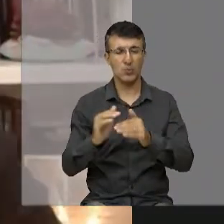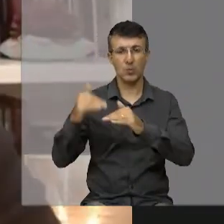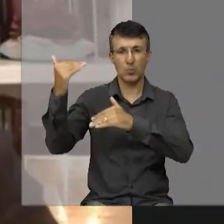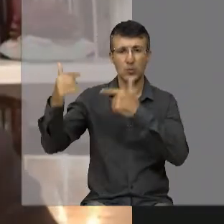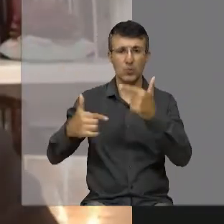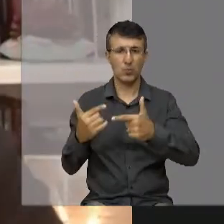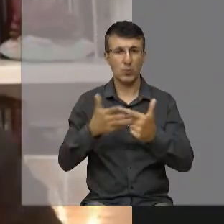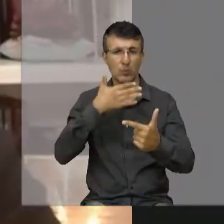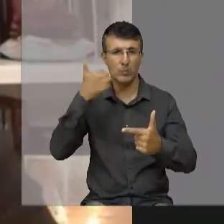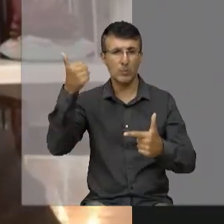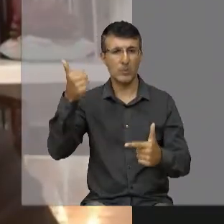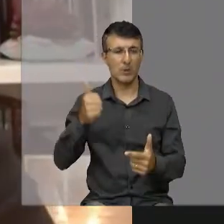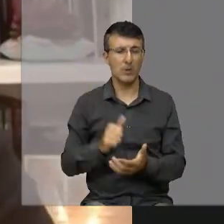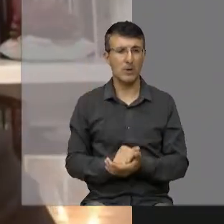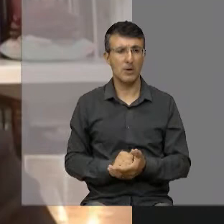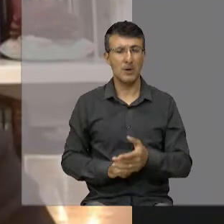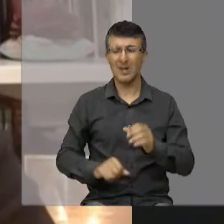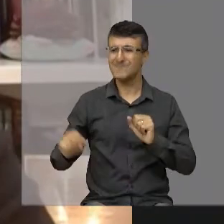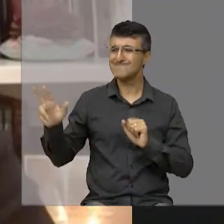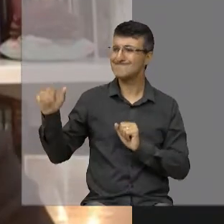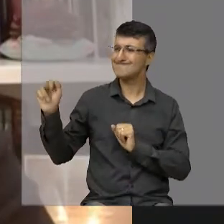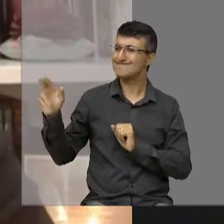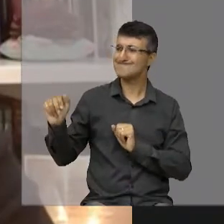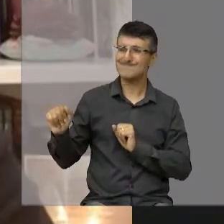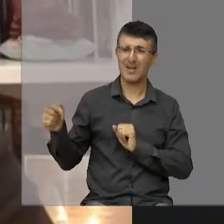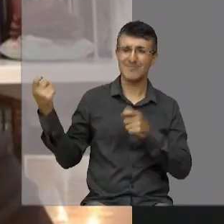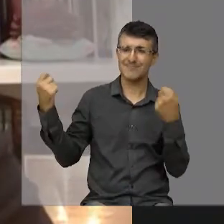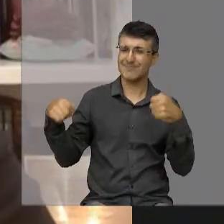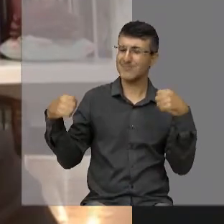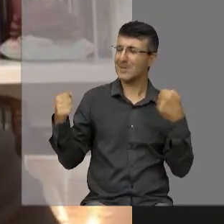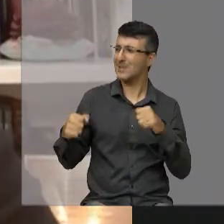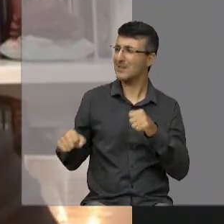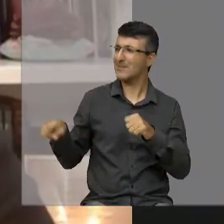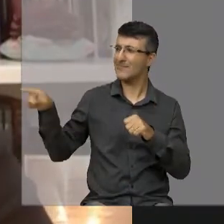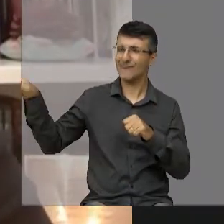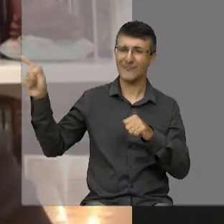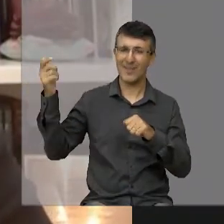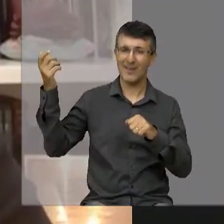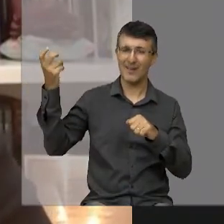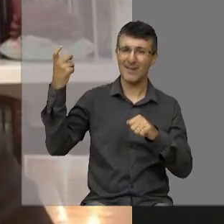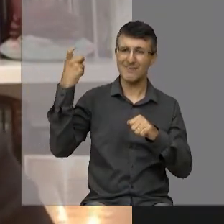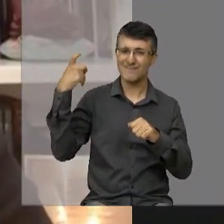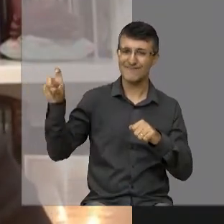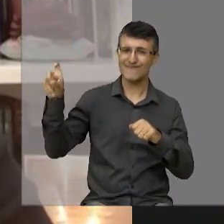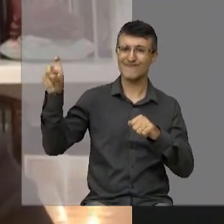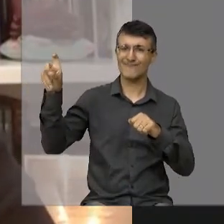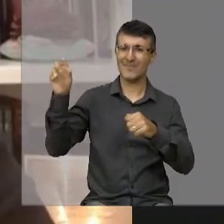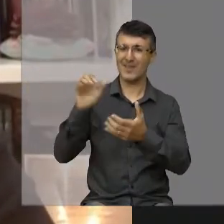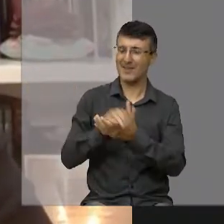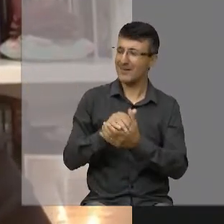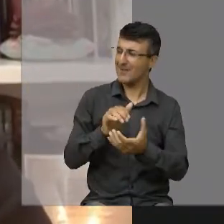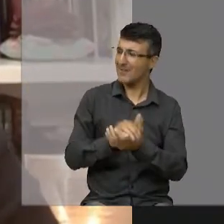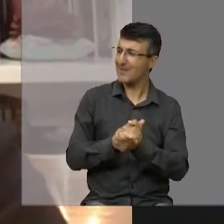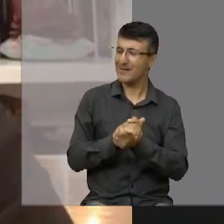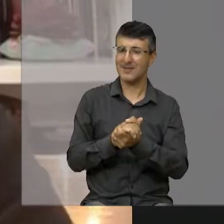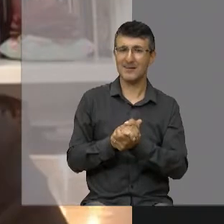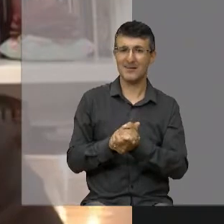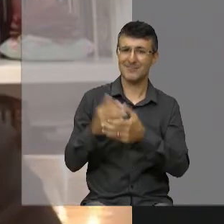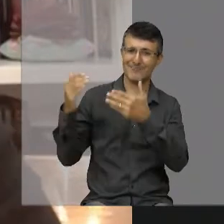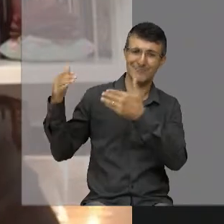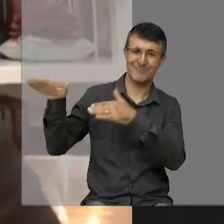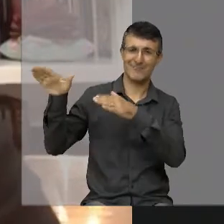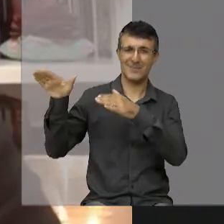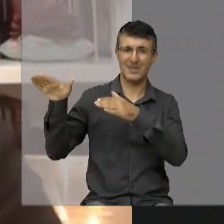para realmente nunca precisar mais desse ex-companheiro ou companheiro, né? Então, eu, né, além